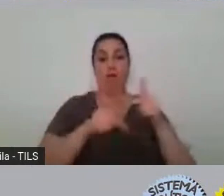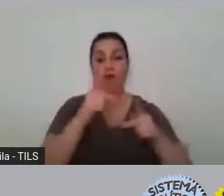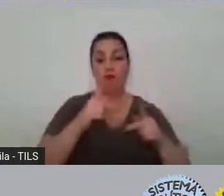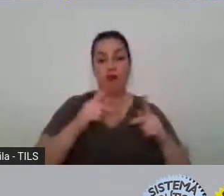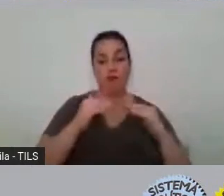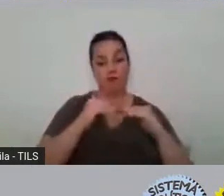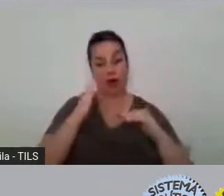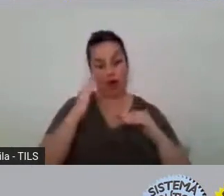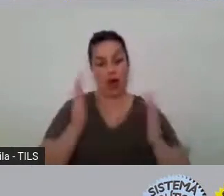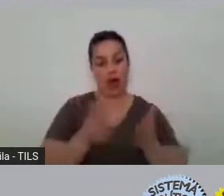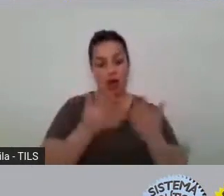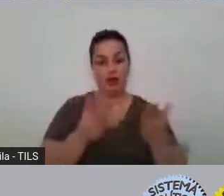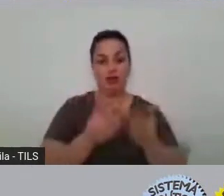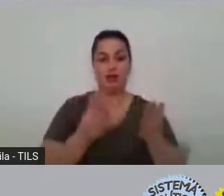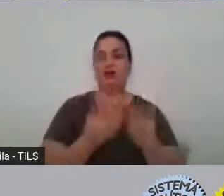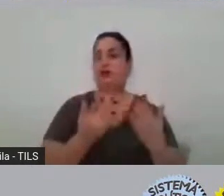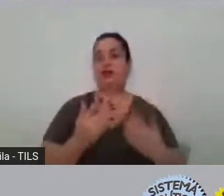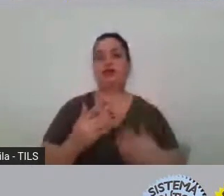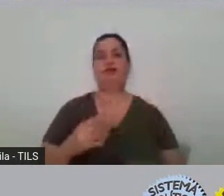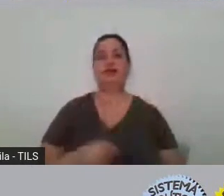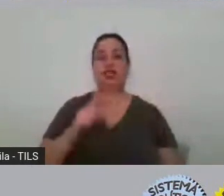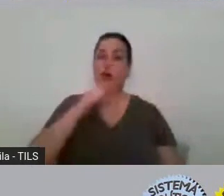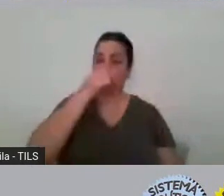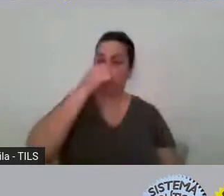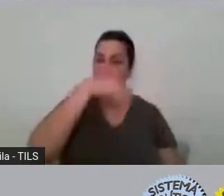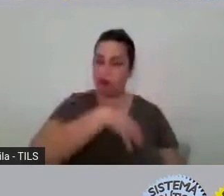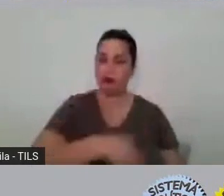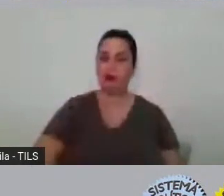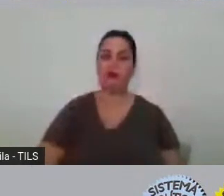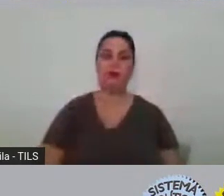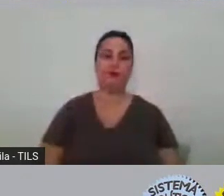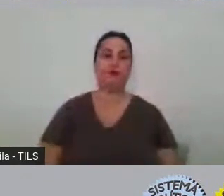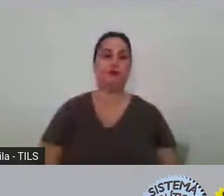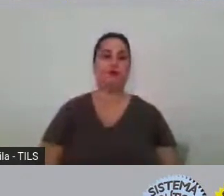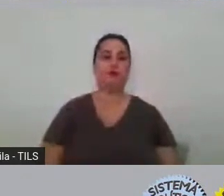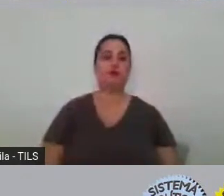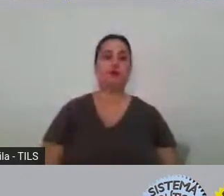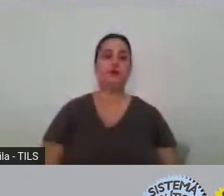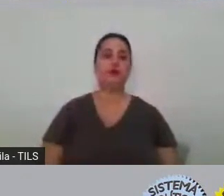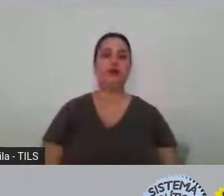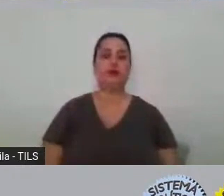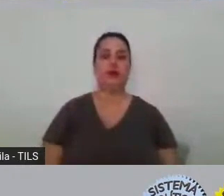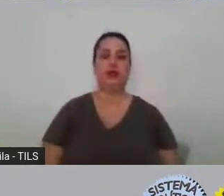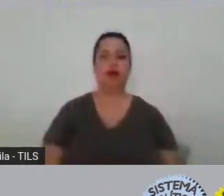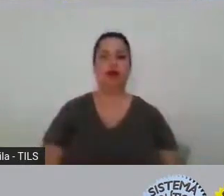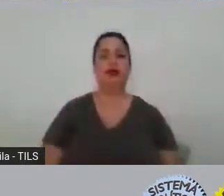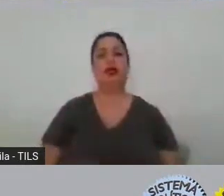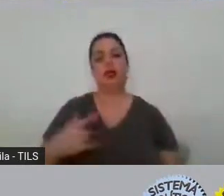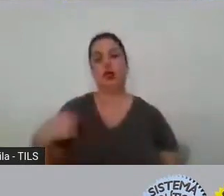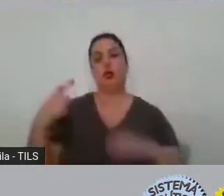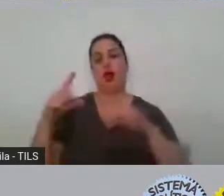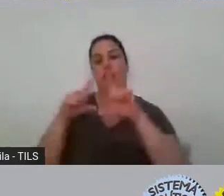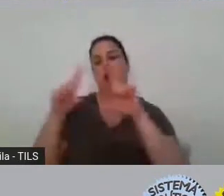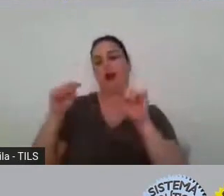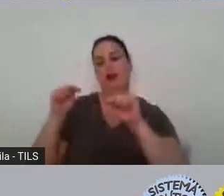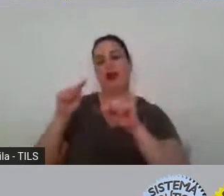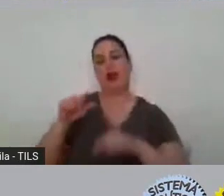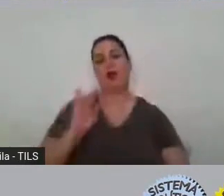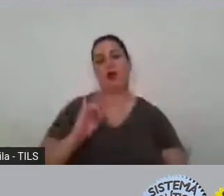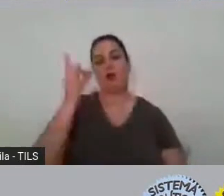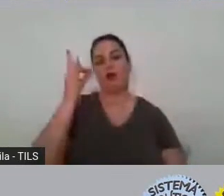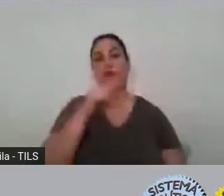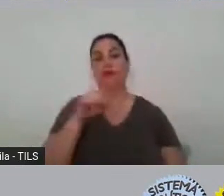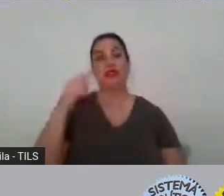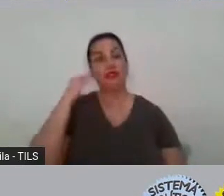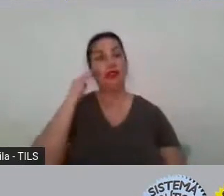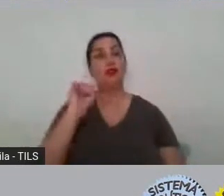barbárie. Então, essa charge aqui é a última, que mostra exatamente o que significa as OS. Ou seja, você acaba com o